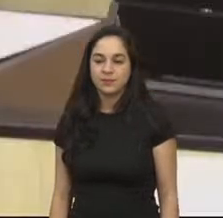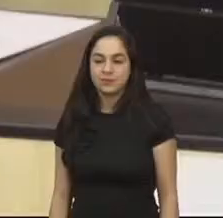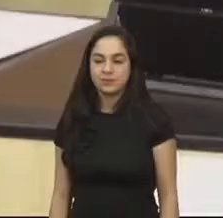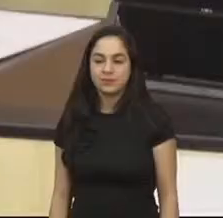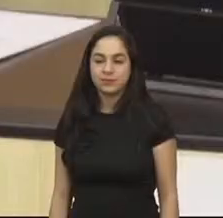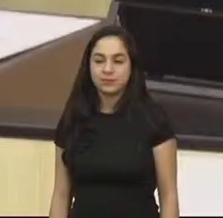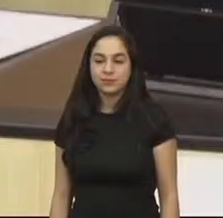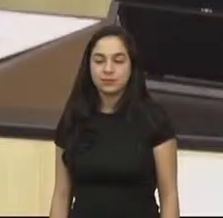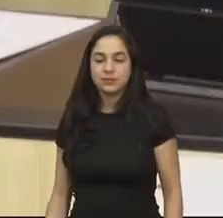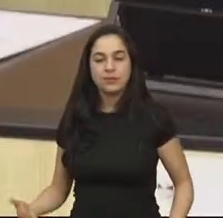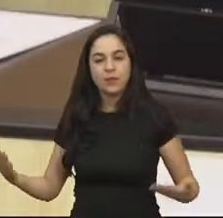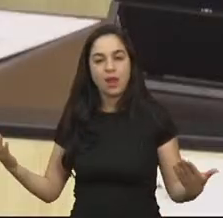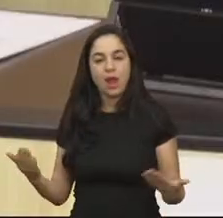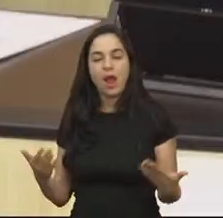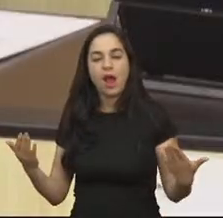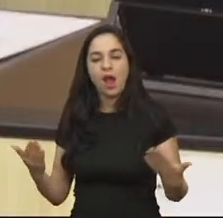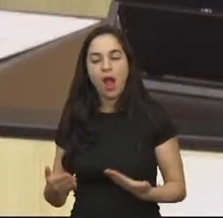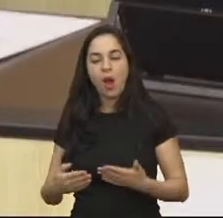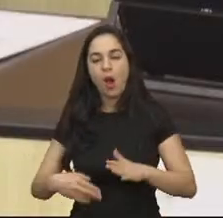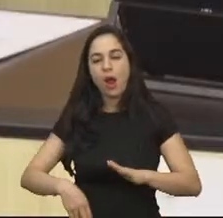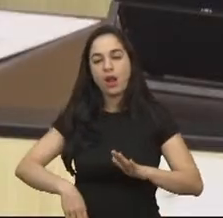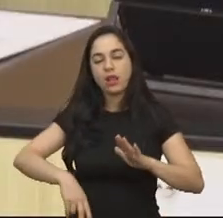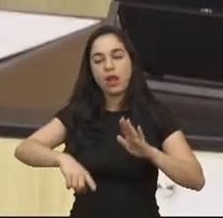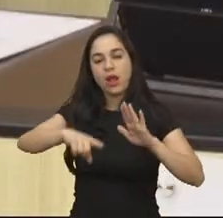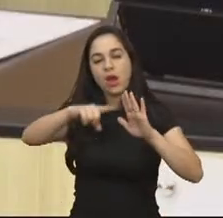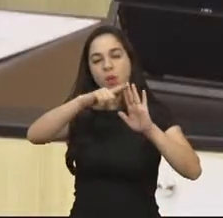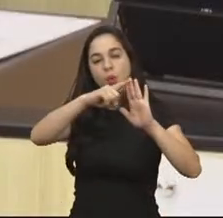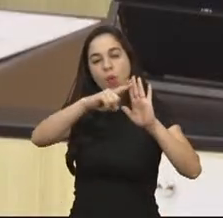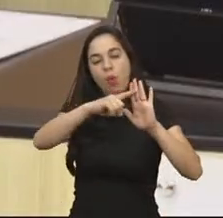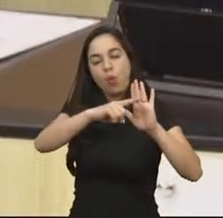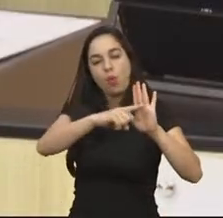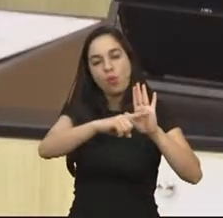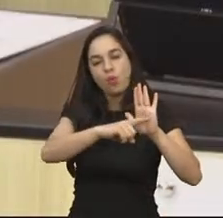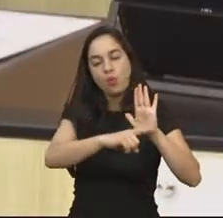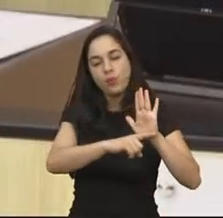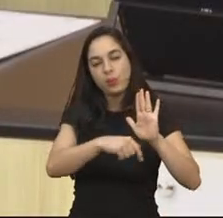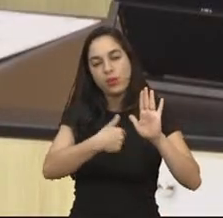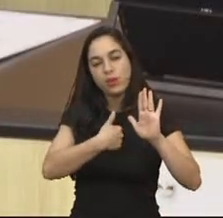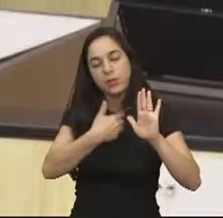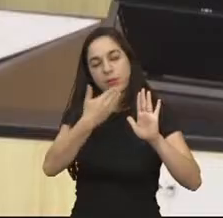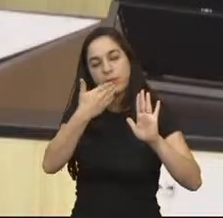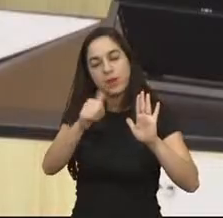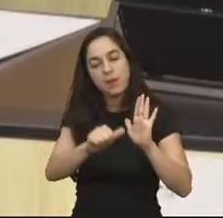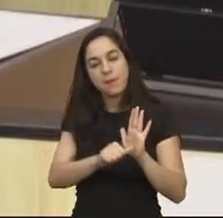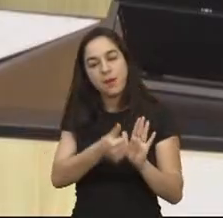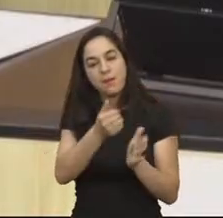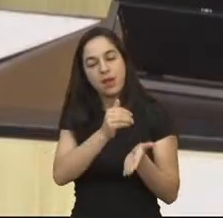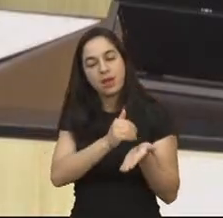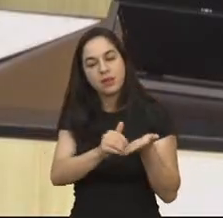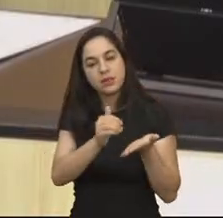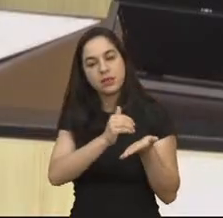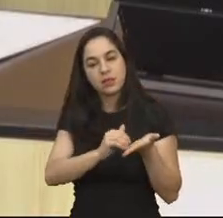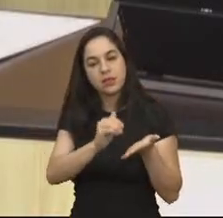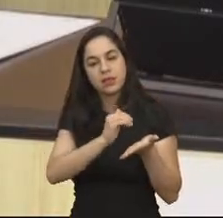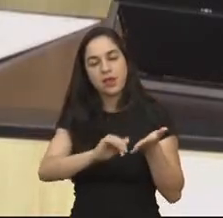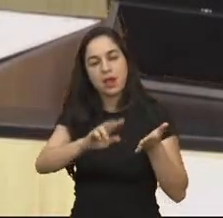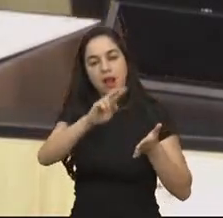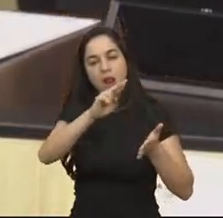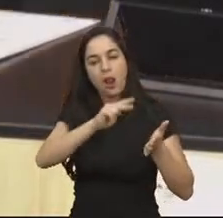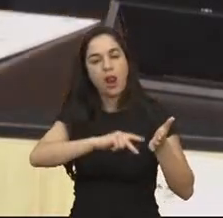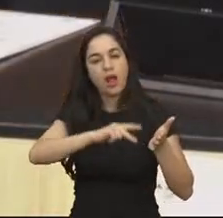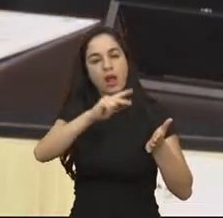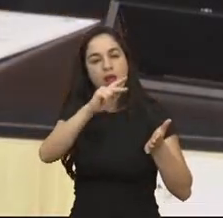Nesse instante, passaremos à fase da ordem do dia. Peço à primeira secretária que proceda